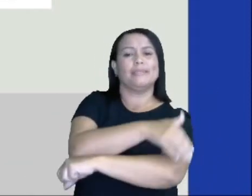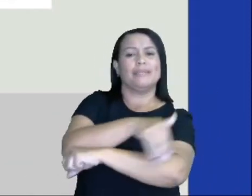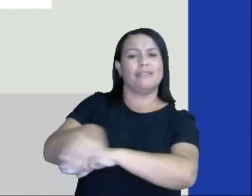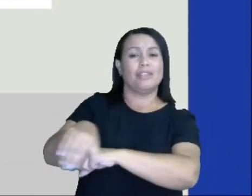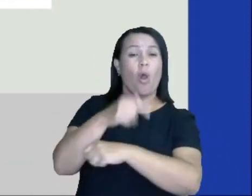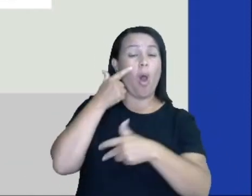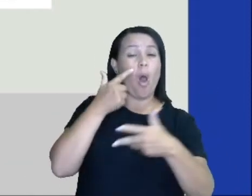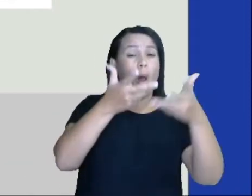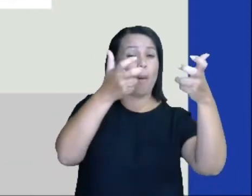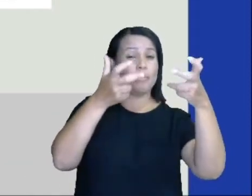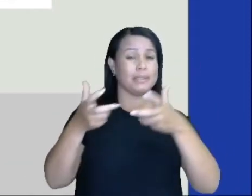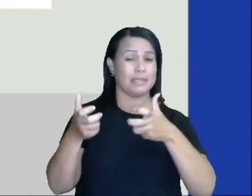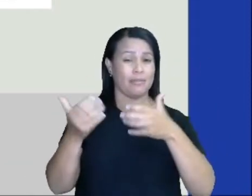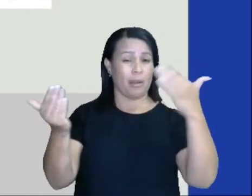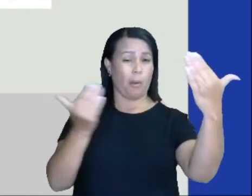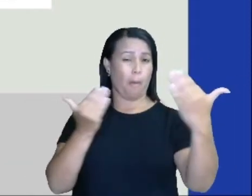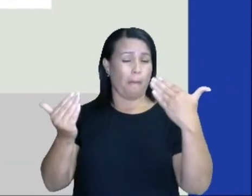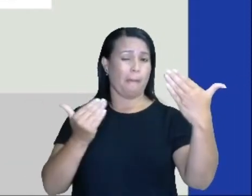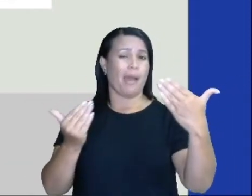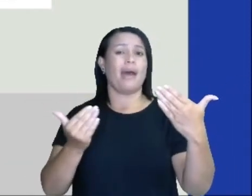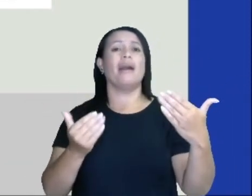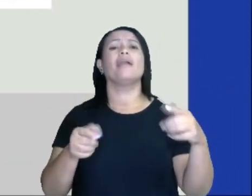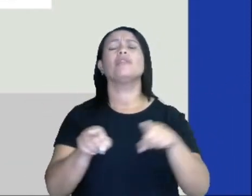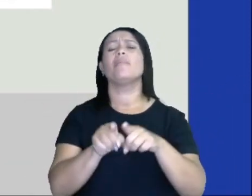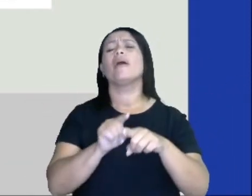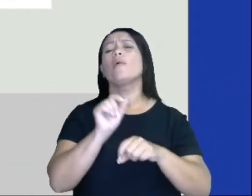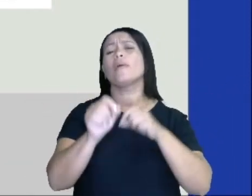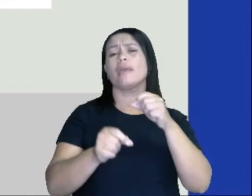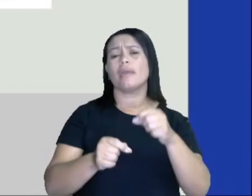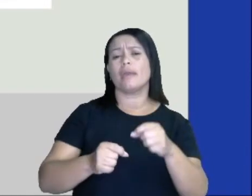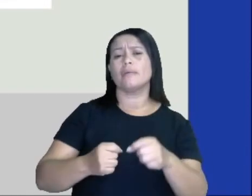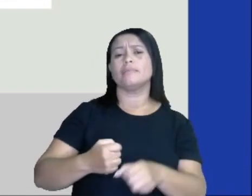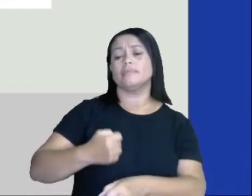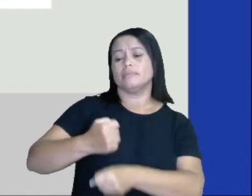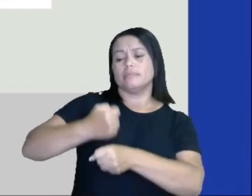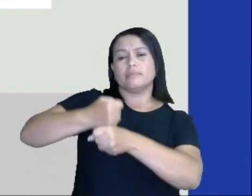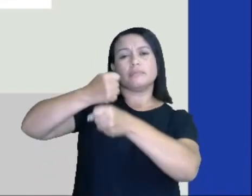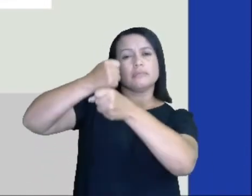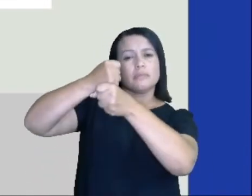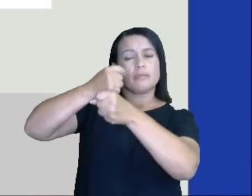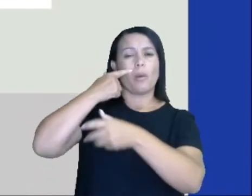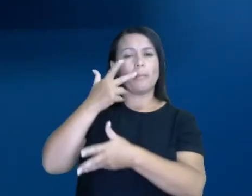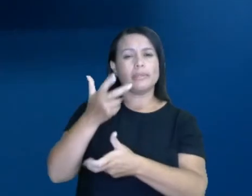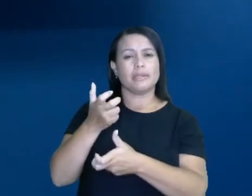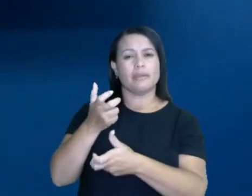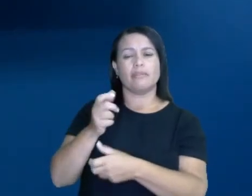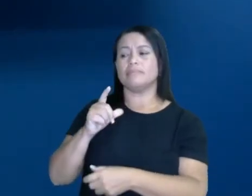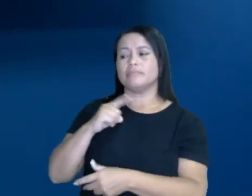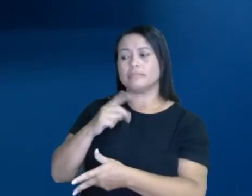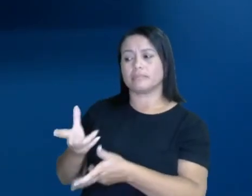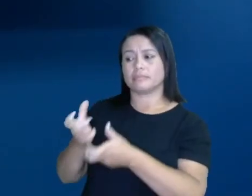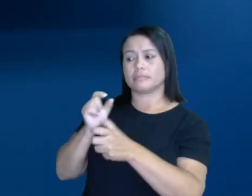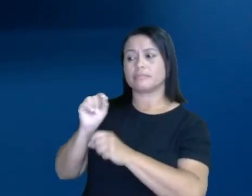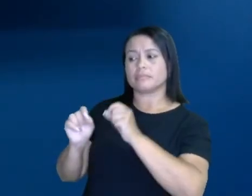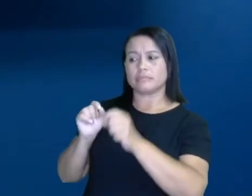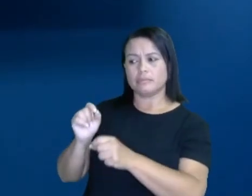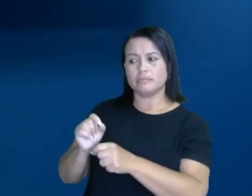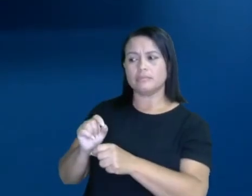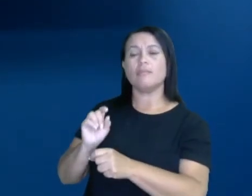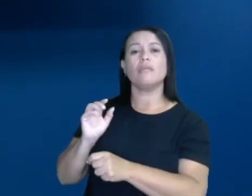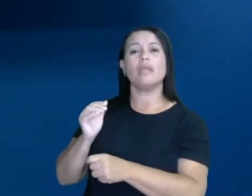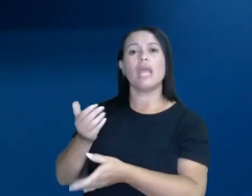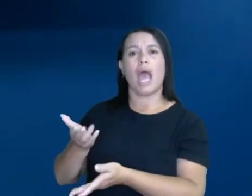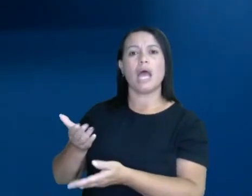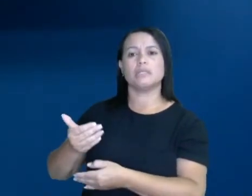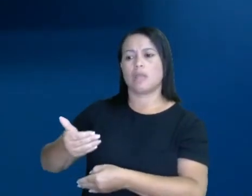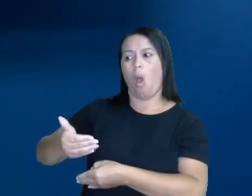principais que a gente consegue perceber. E o que é verticalização das construções? Olha, aqui a gente percebe que as construções, elas estão